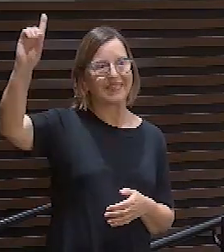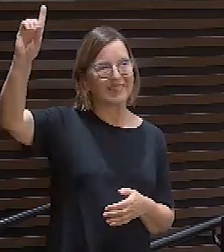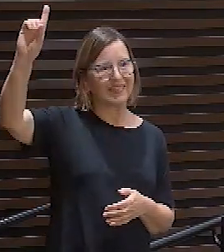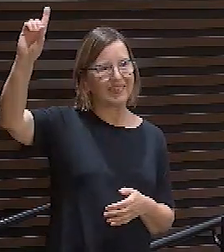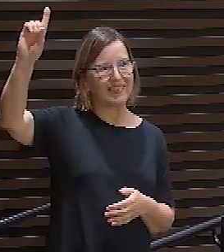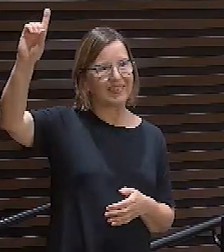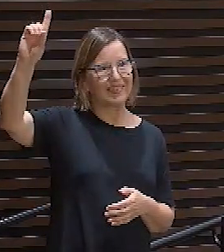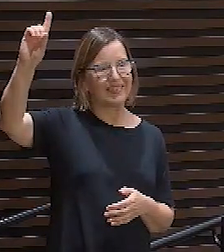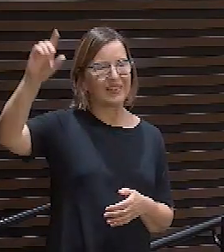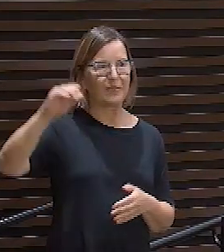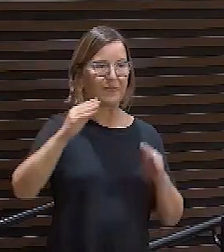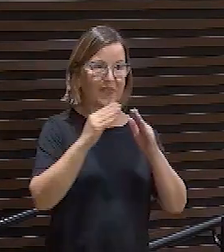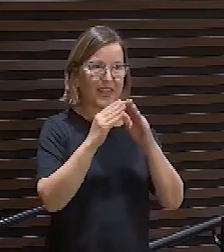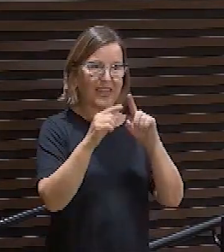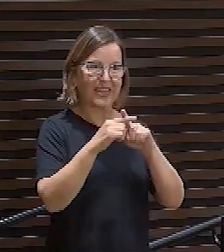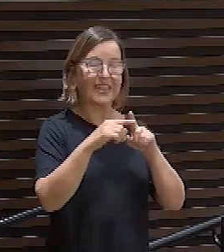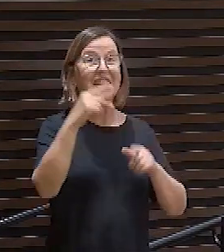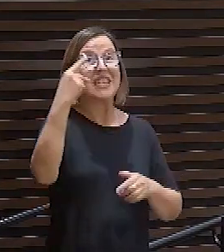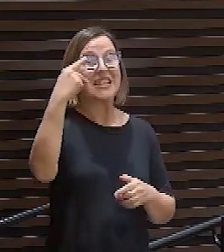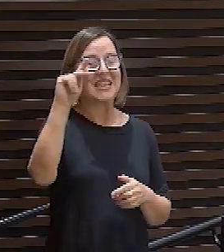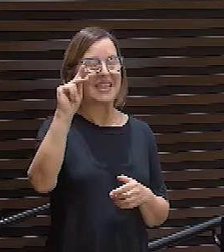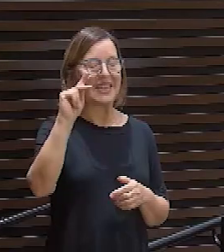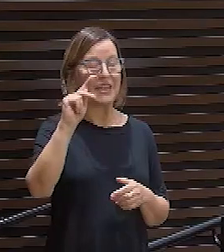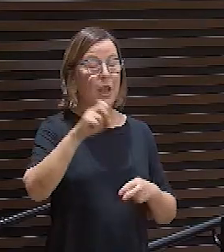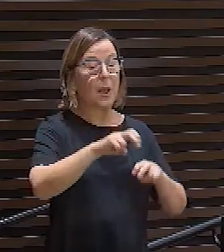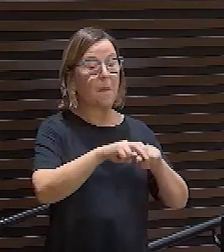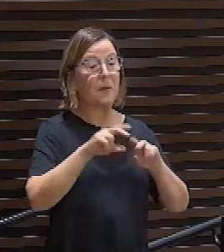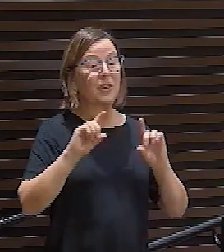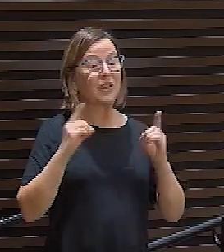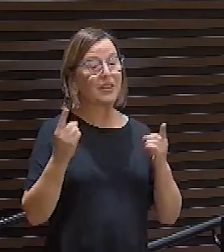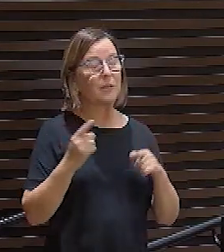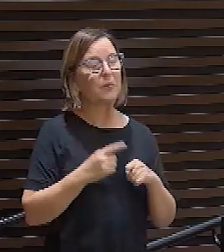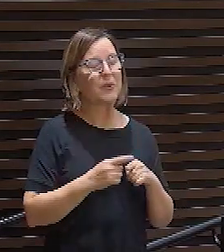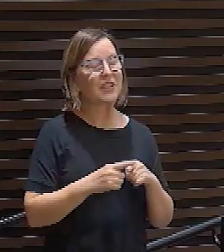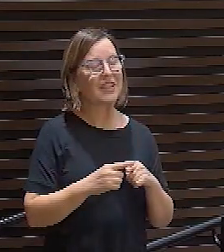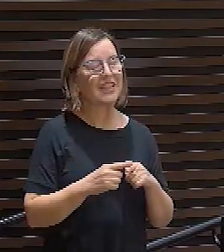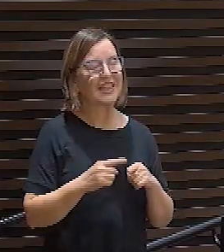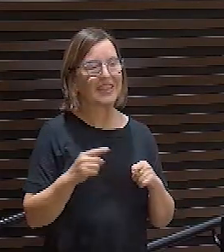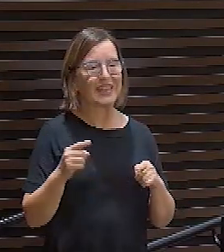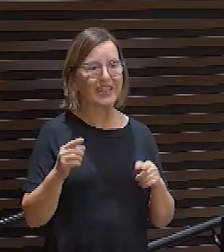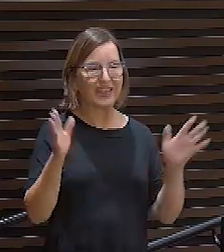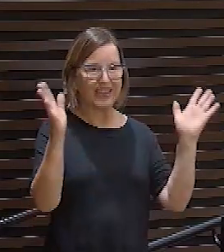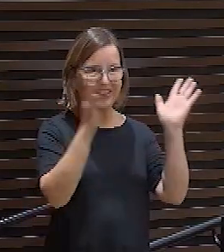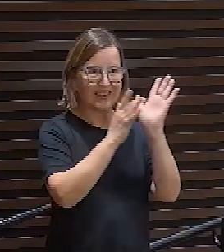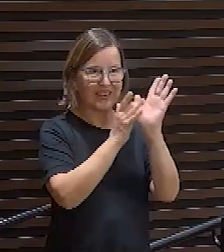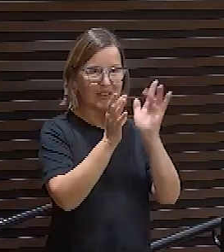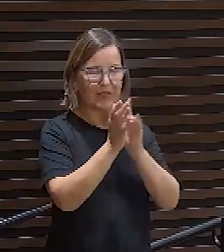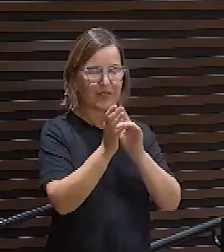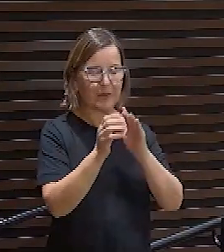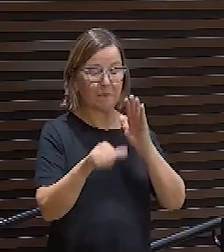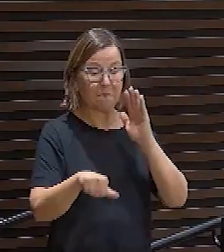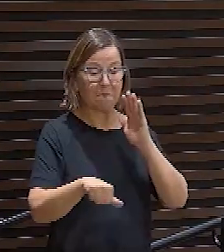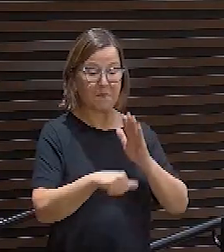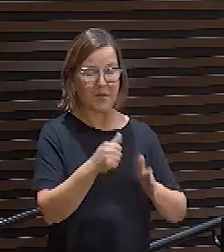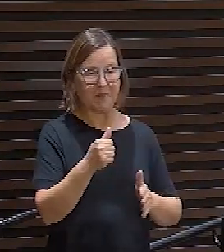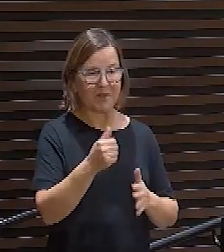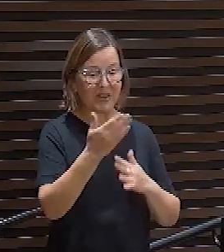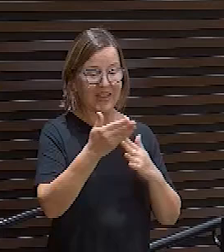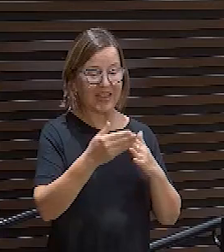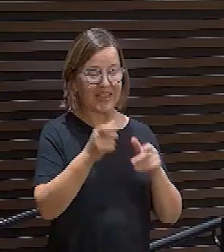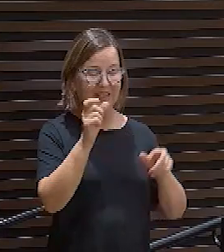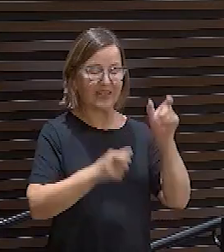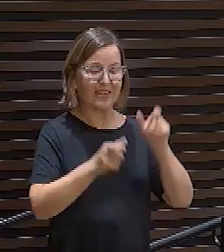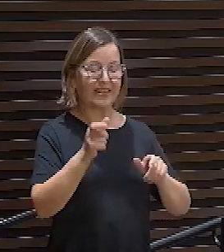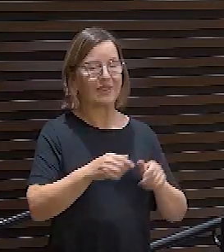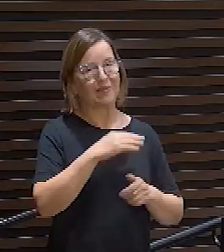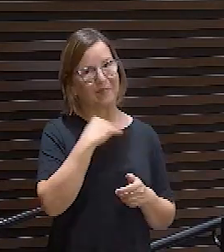A igreja é dele por direito, porque ele é o primogênito dentre os